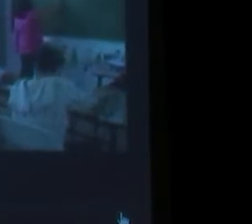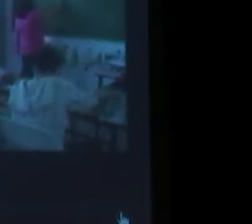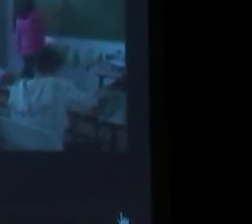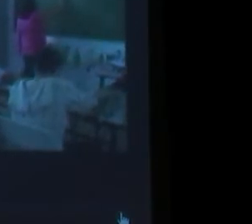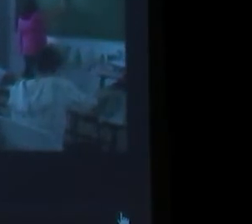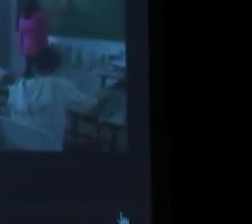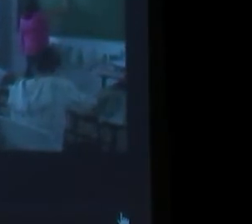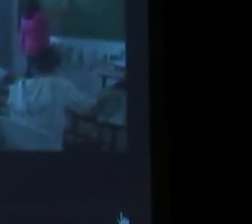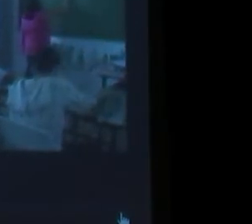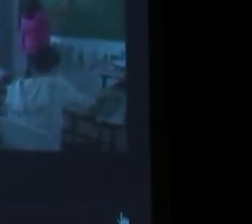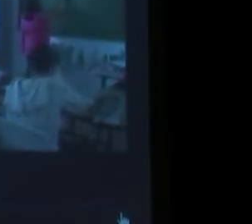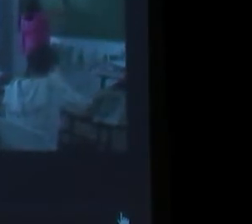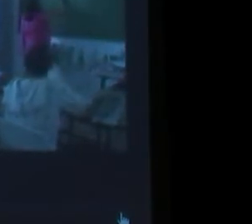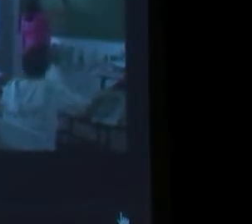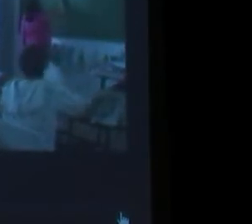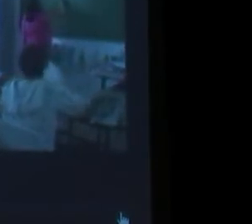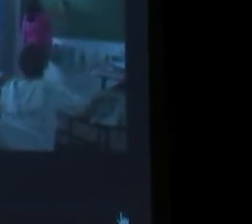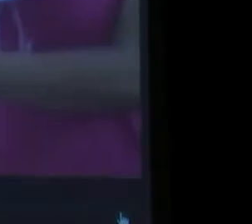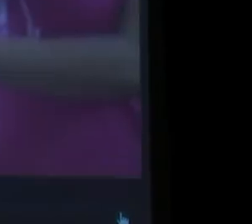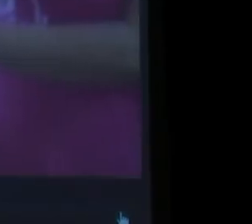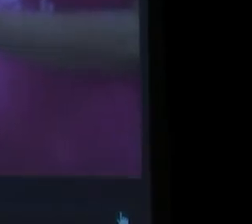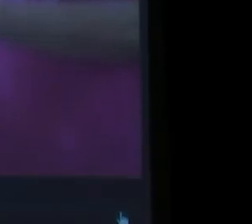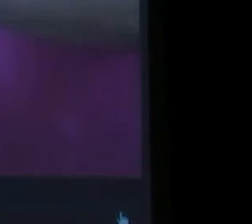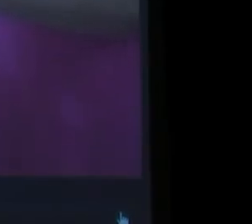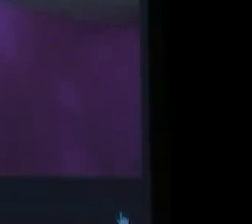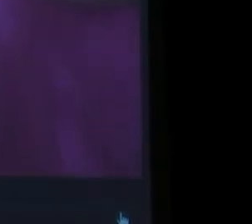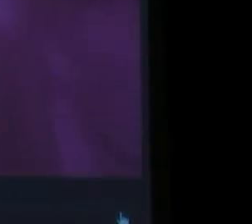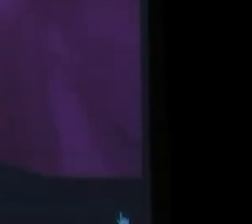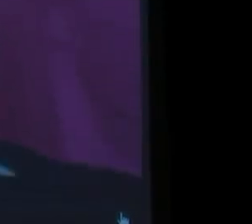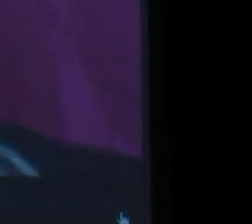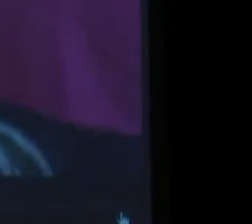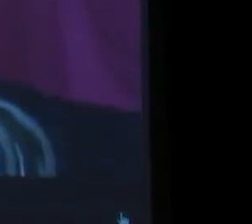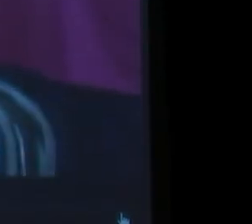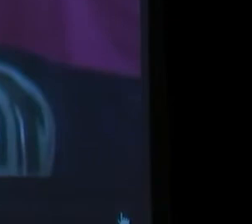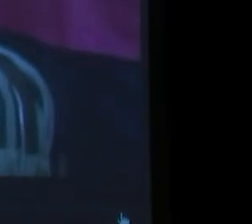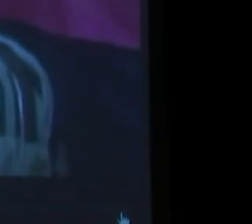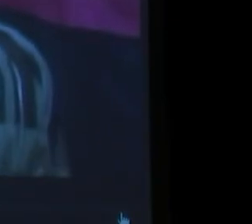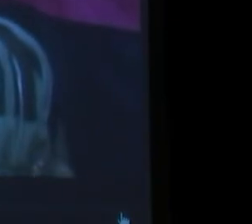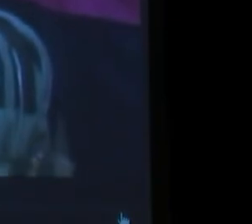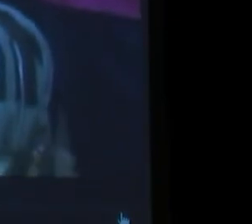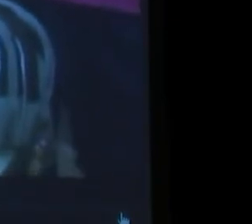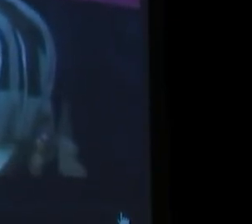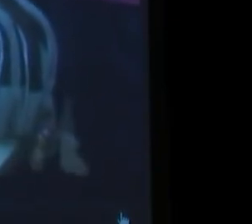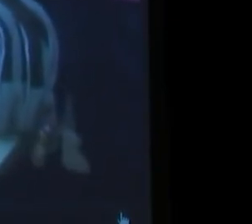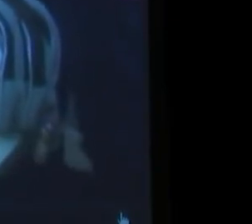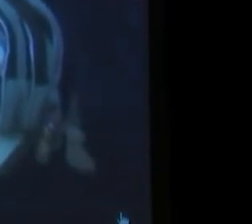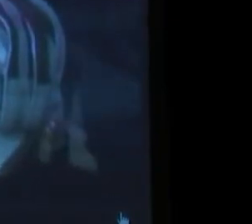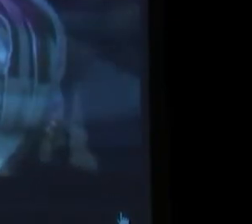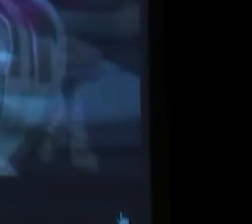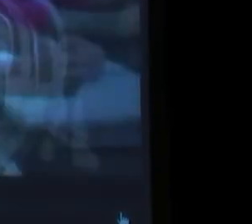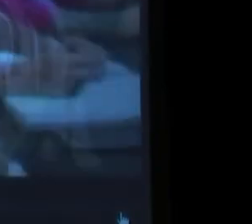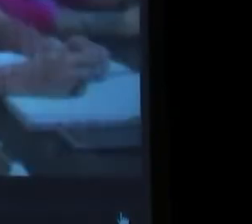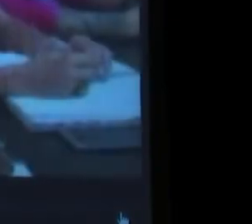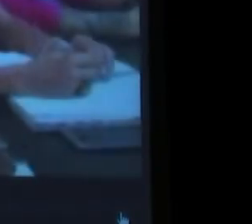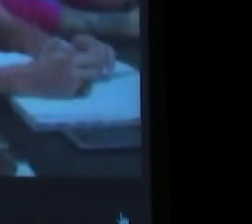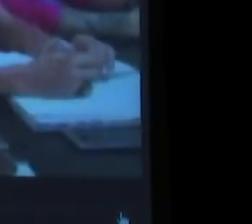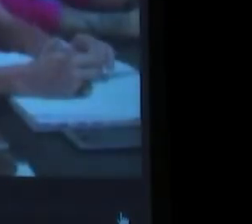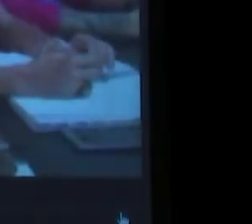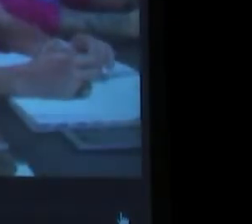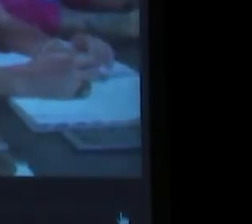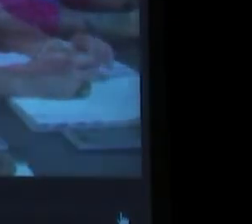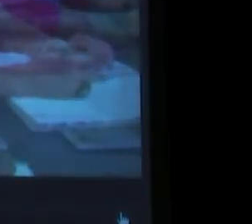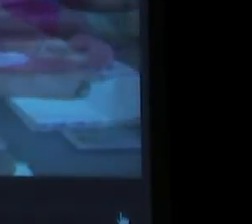Atualmente, com capacidade para atender 400 alunos, a Escola de Educação Básica Tikira possui regimento